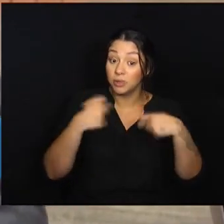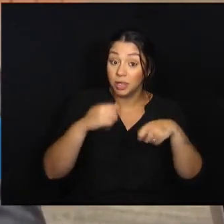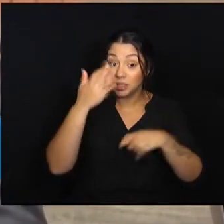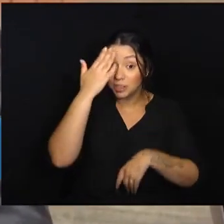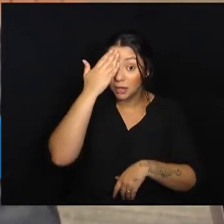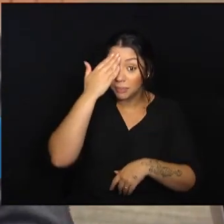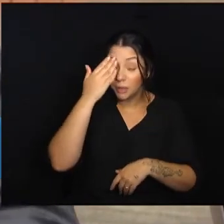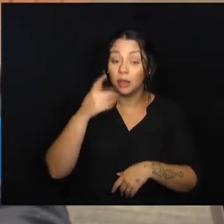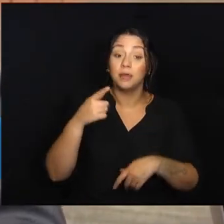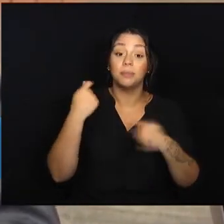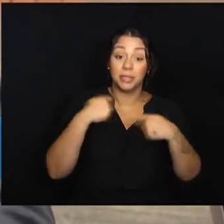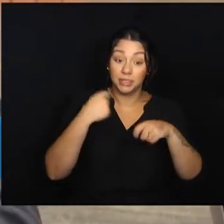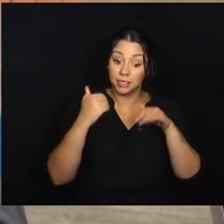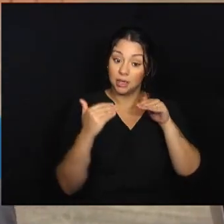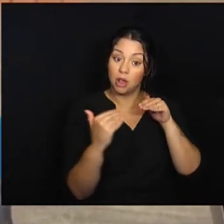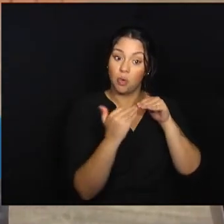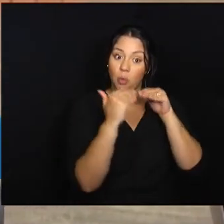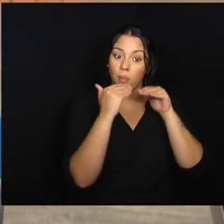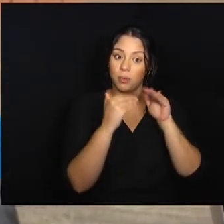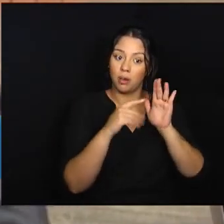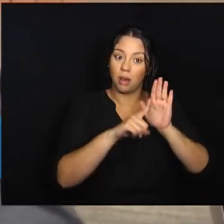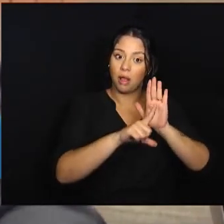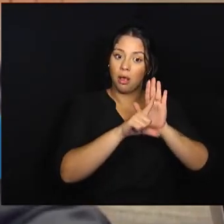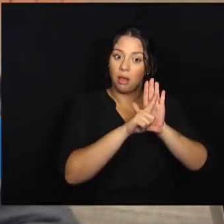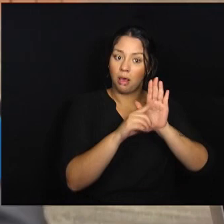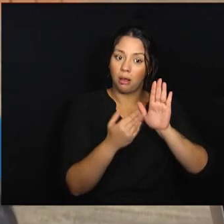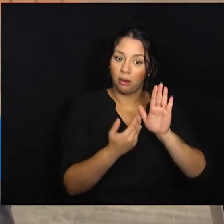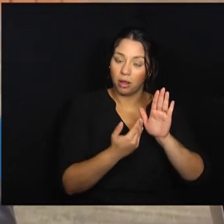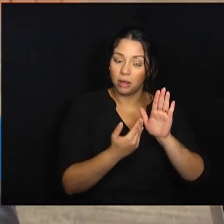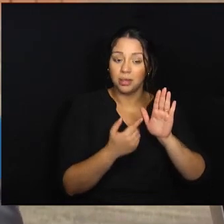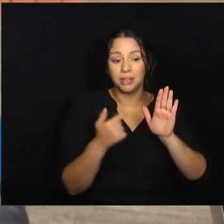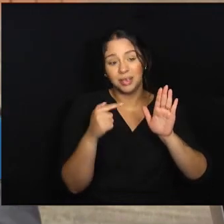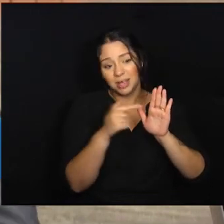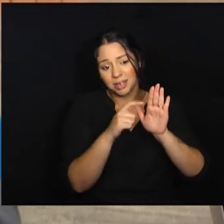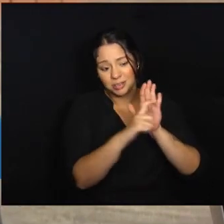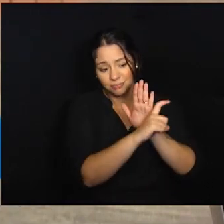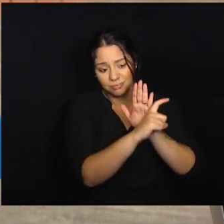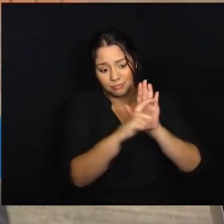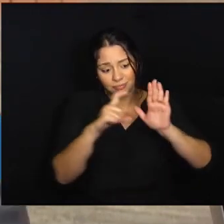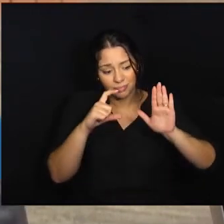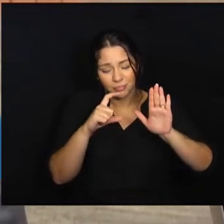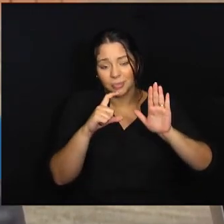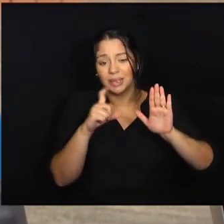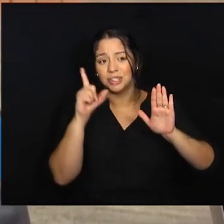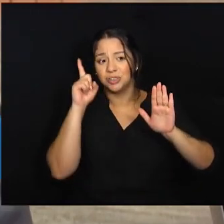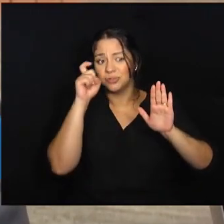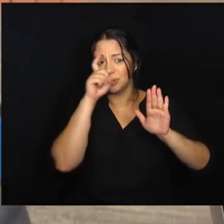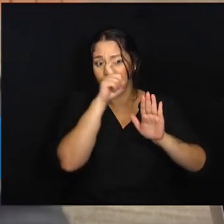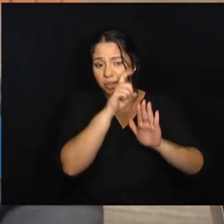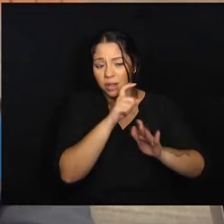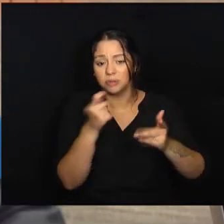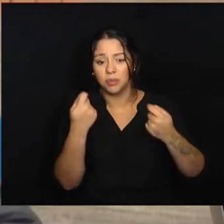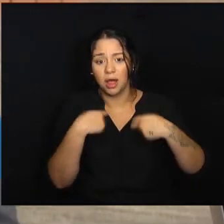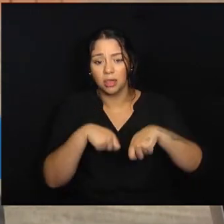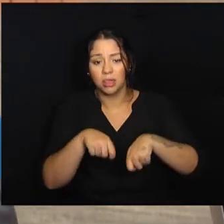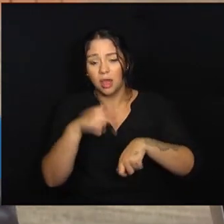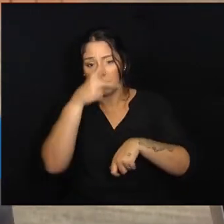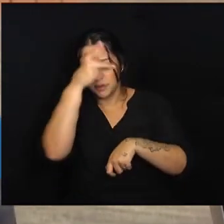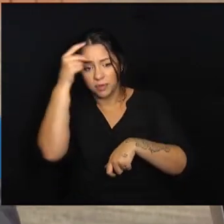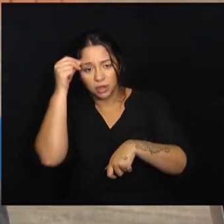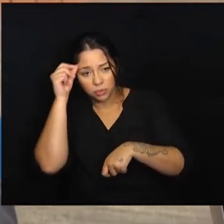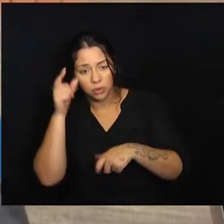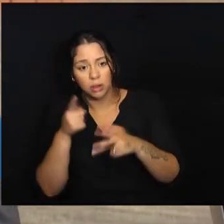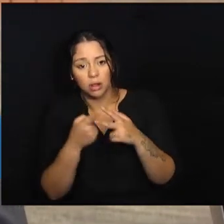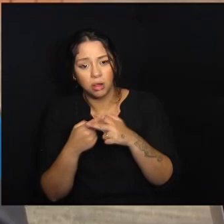em conformidade com a lei. E isso criou uma dificuldade para que a prefeitura pudesse fazer esse aporte financeiro da minha